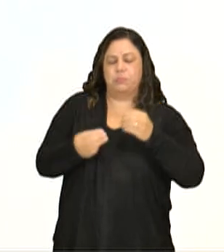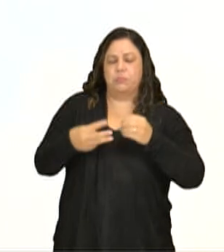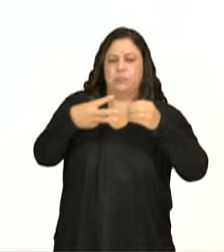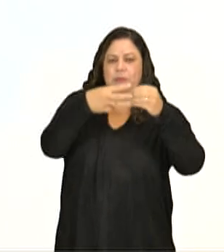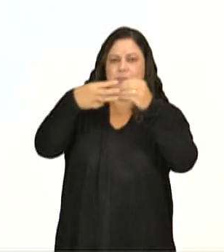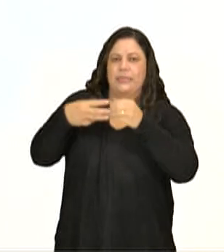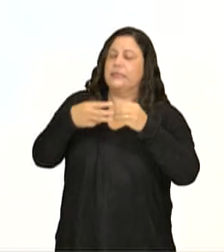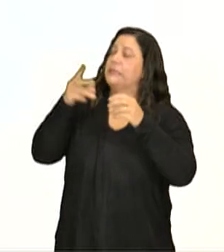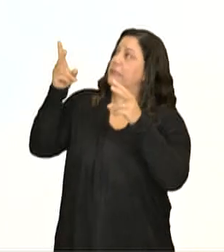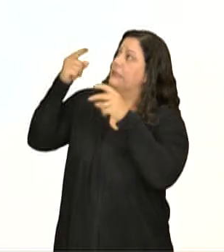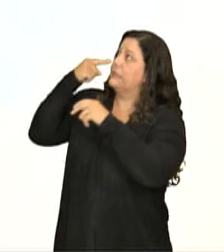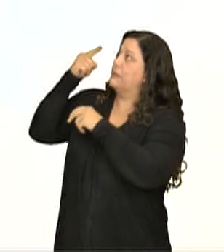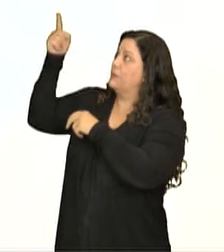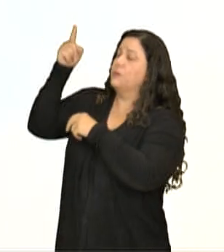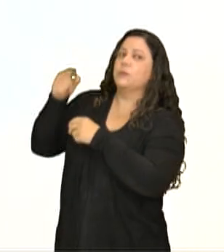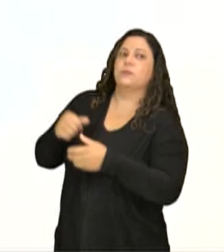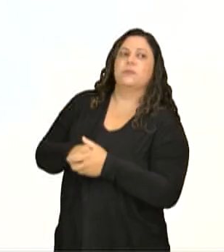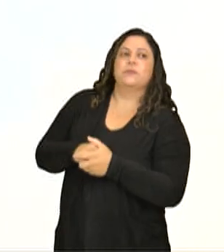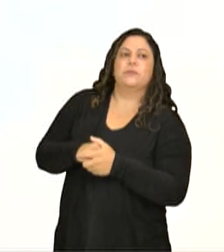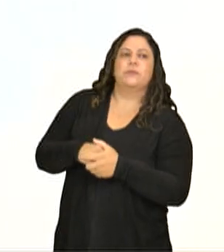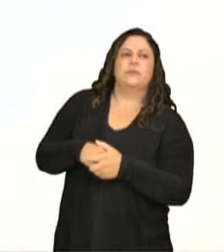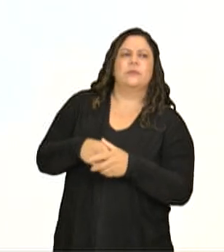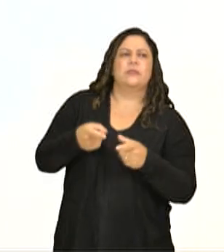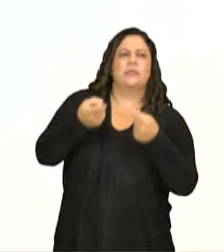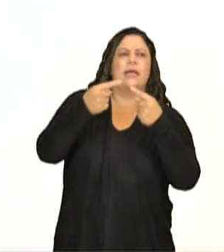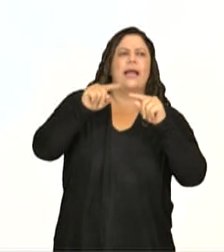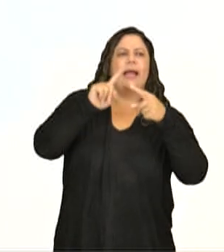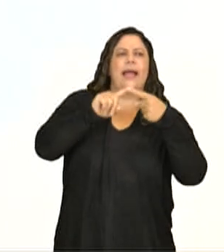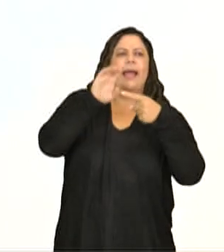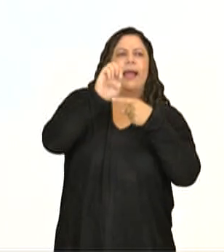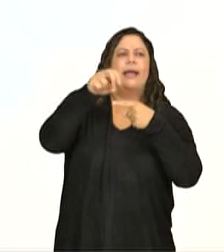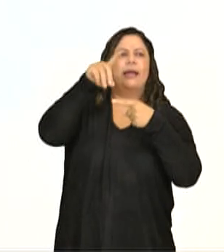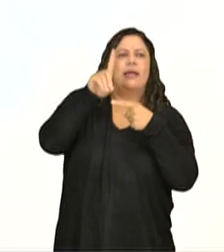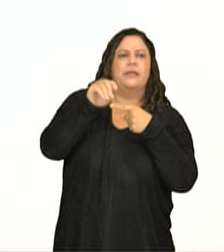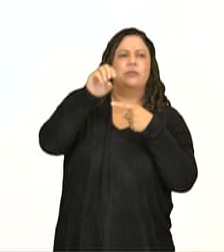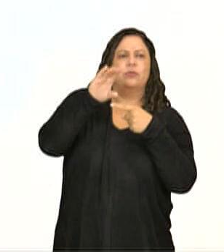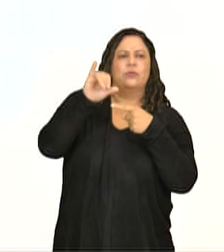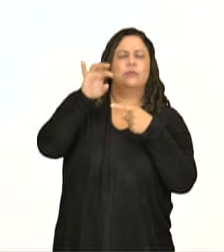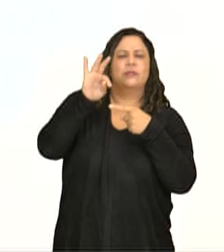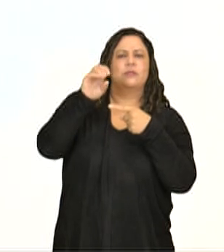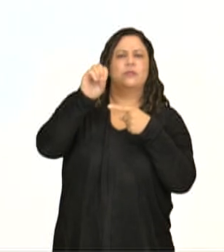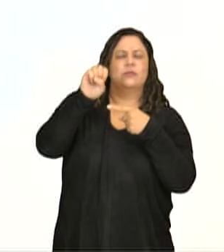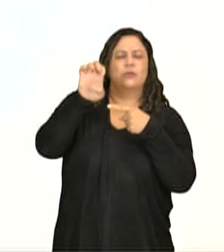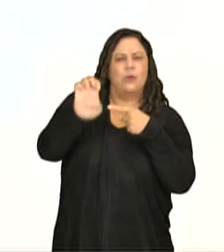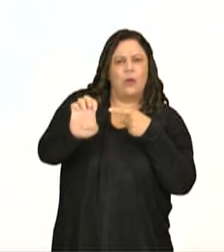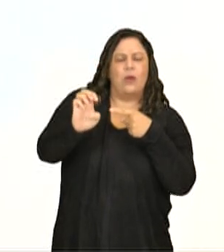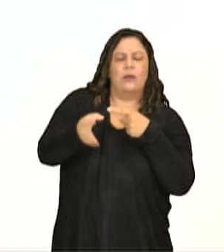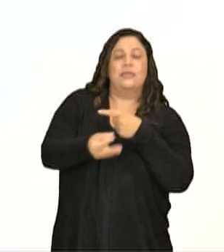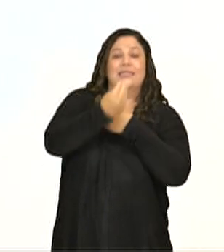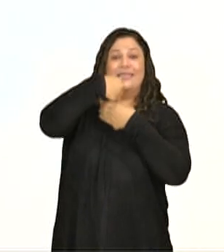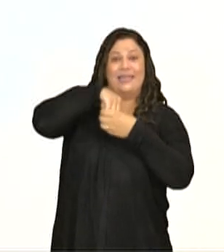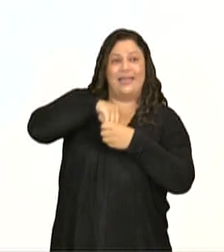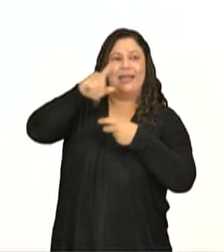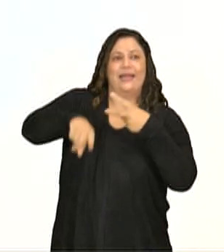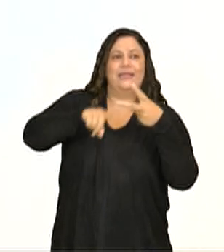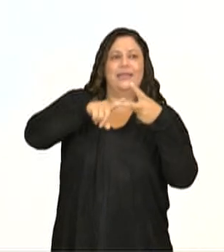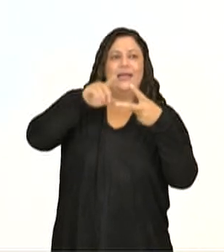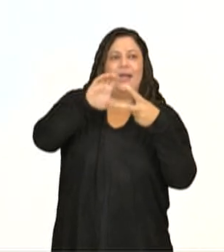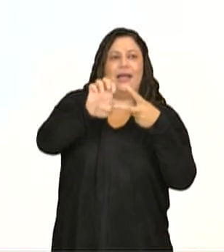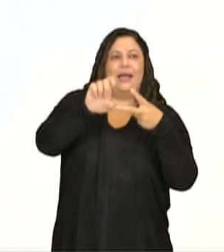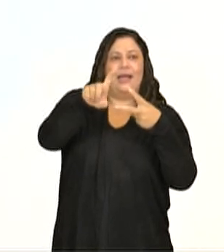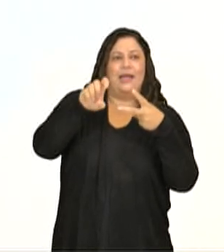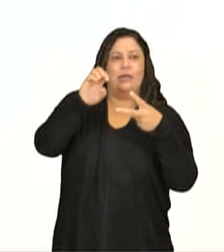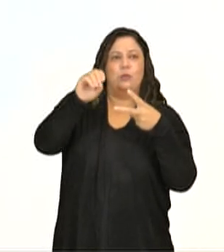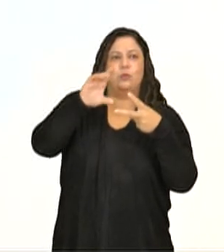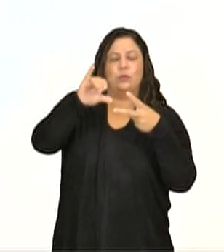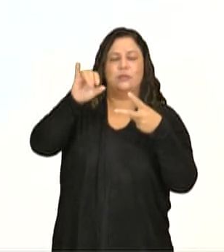a endocitose, né, que vai fazer com que as substâncias entrem na célula, e a exocitose, quando ela vai